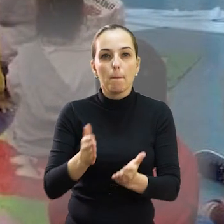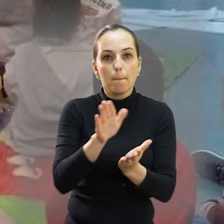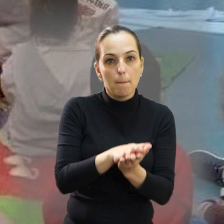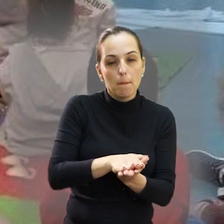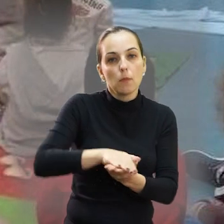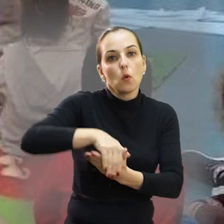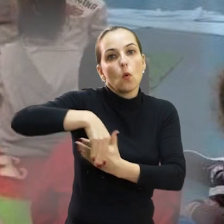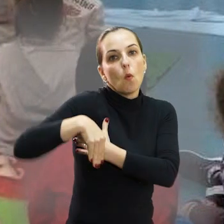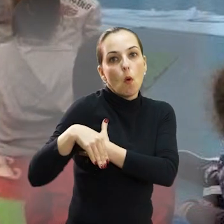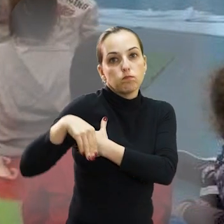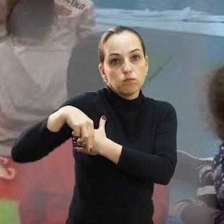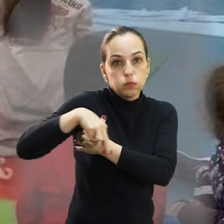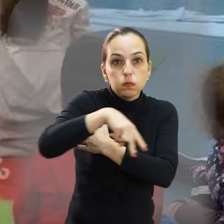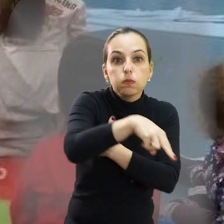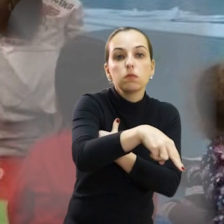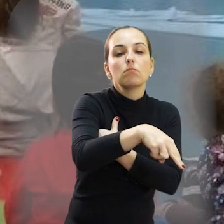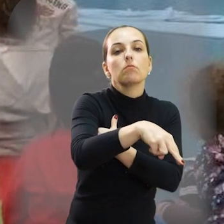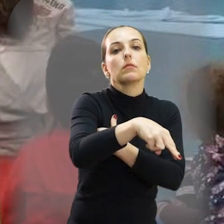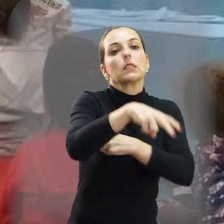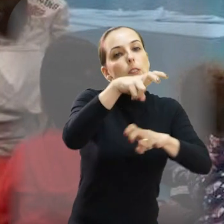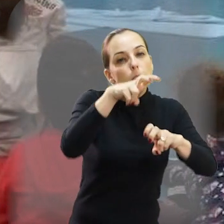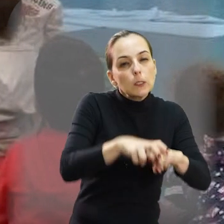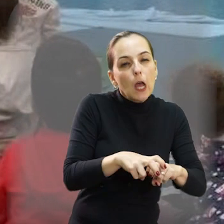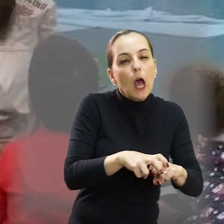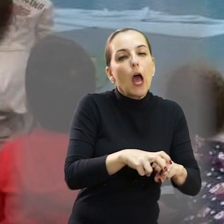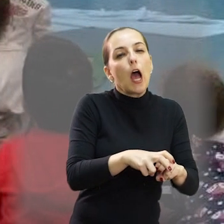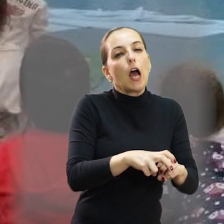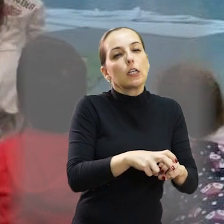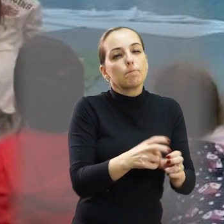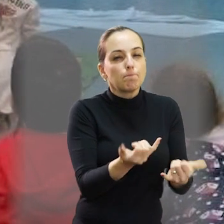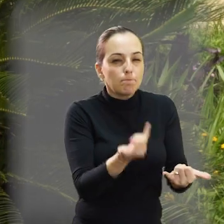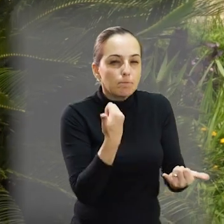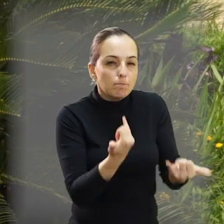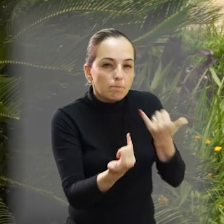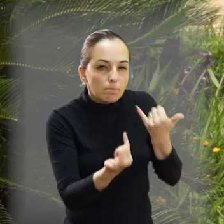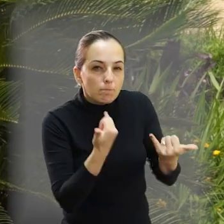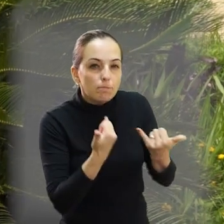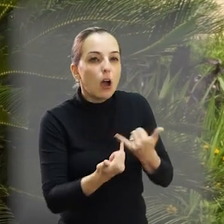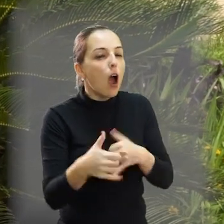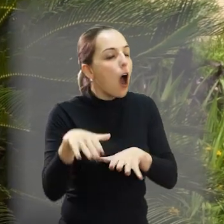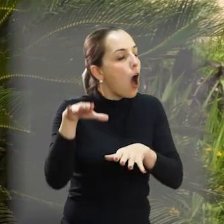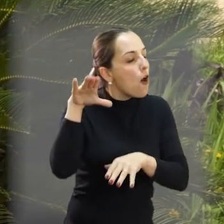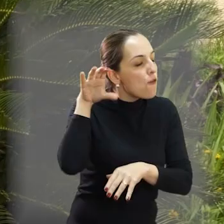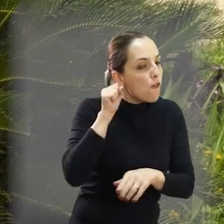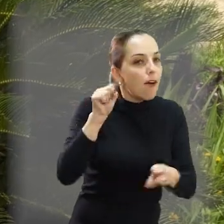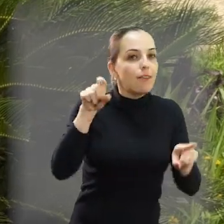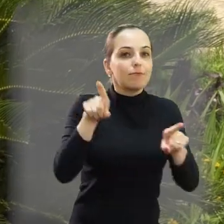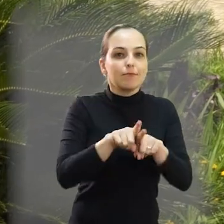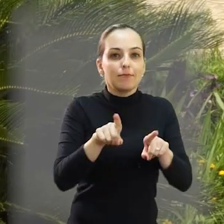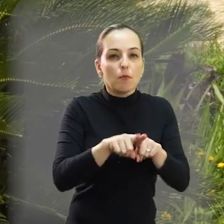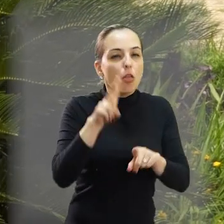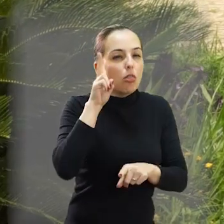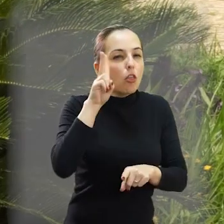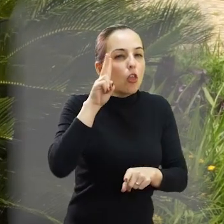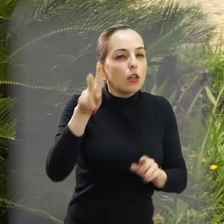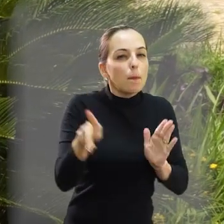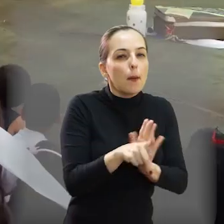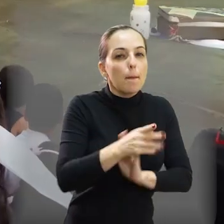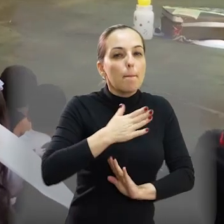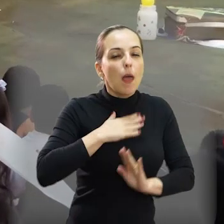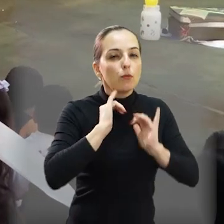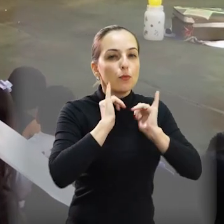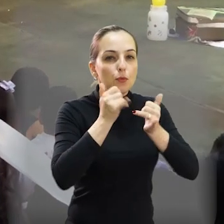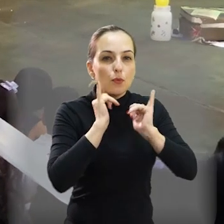perto do SENAC. E lá eu levava meus livros, eu ouvia histórias, contava minhas histórias. O engraçado